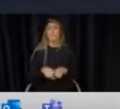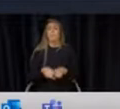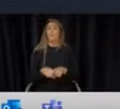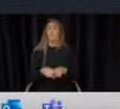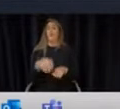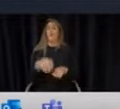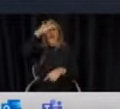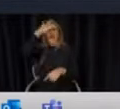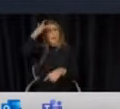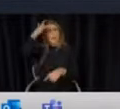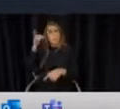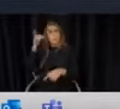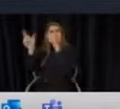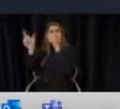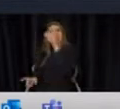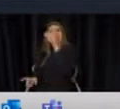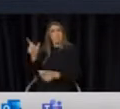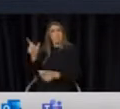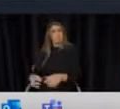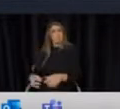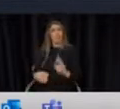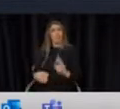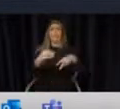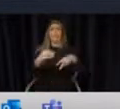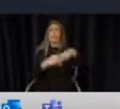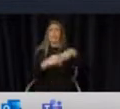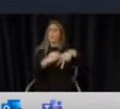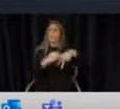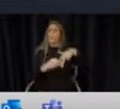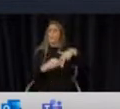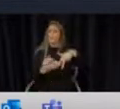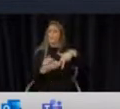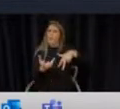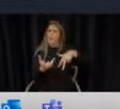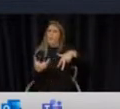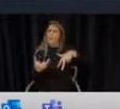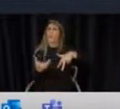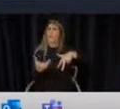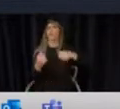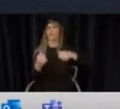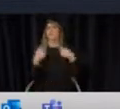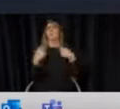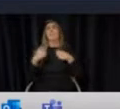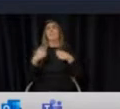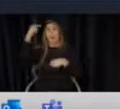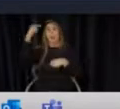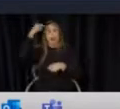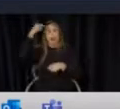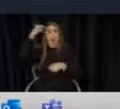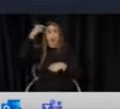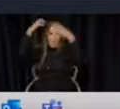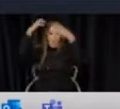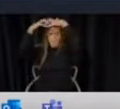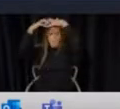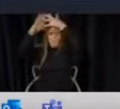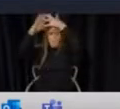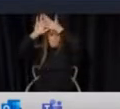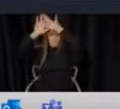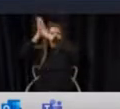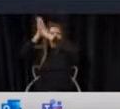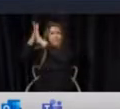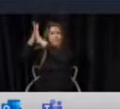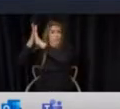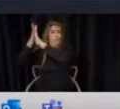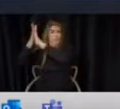no Brasil, o paciente precisa estar em morte encefálica, tá? Isso falando do doador falecido, tá? Então,